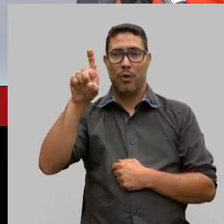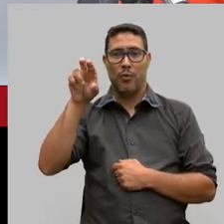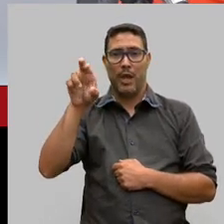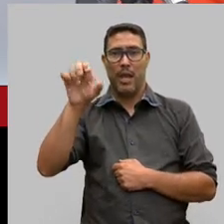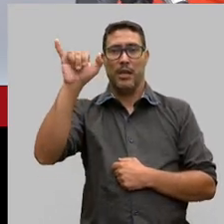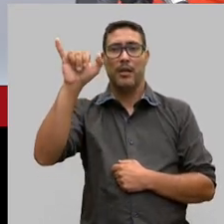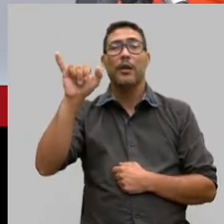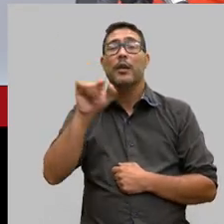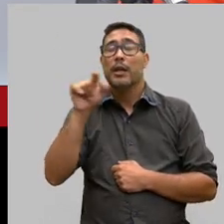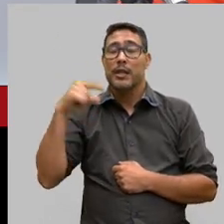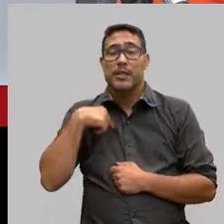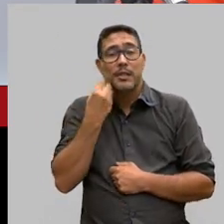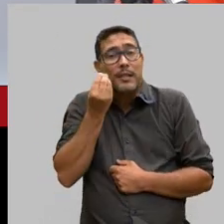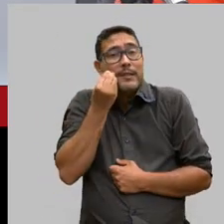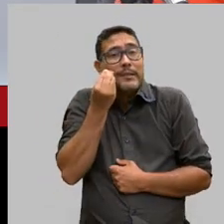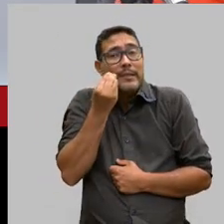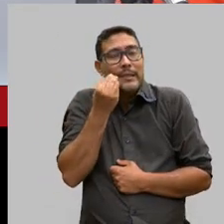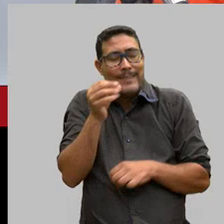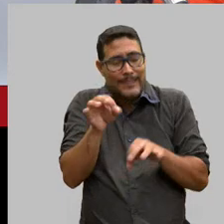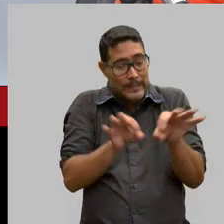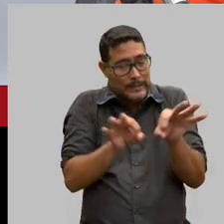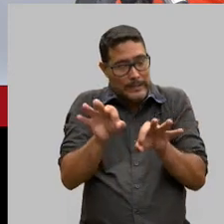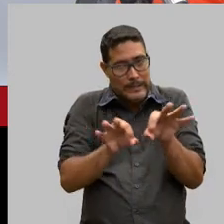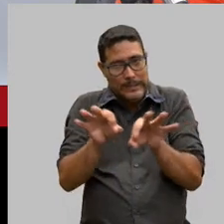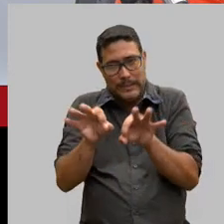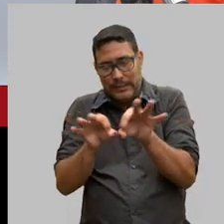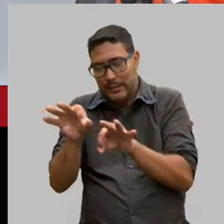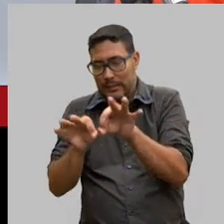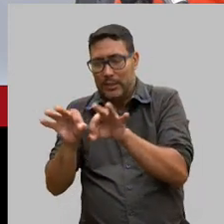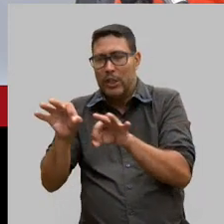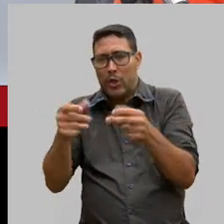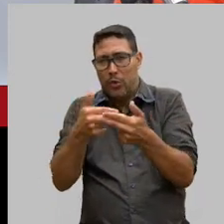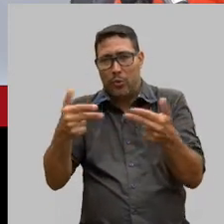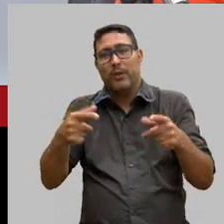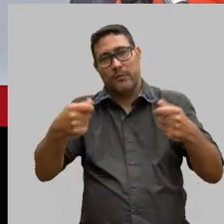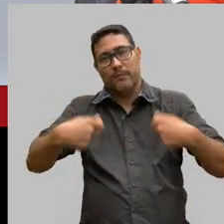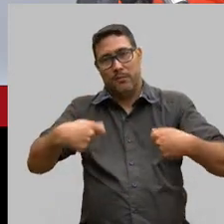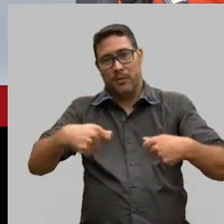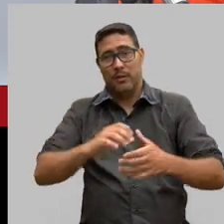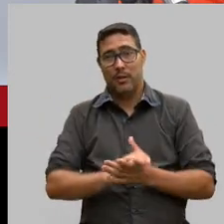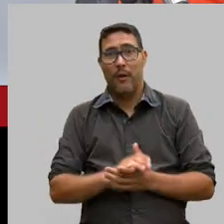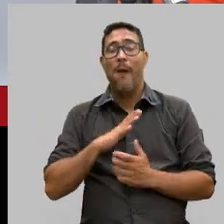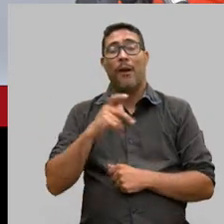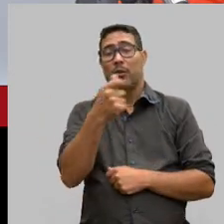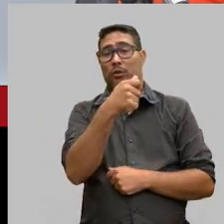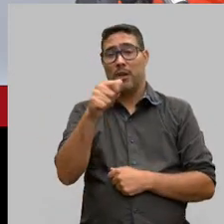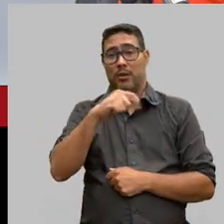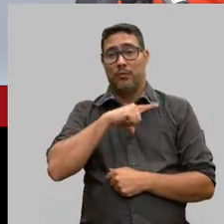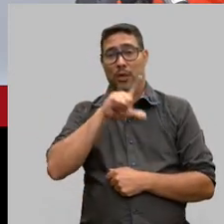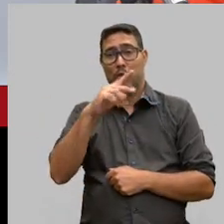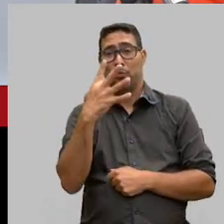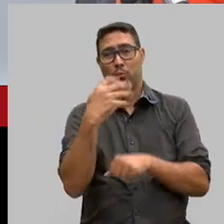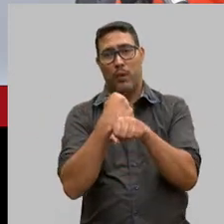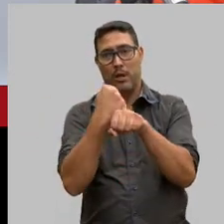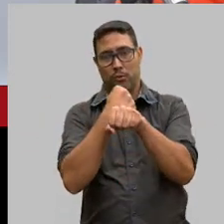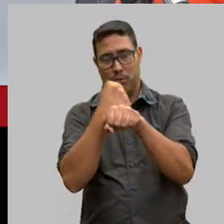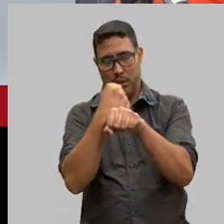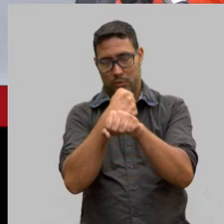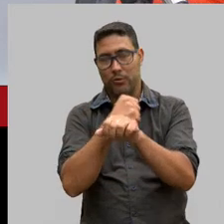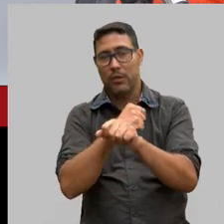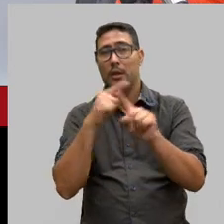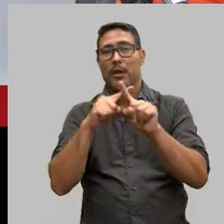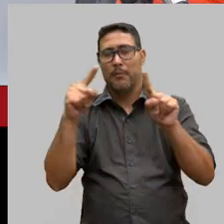pouquinho do trabalho que precisa ser feito né Eh Nossa Associação tem 4 anos mas de lá para cá a gente vem